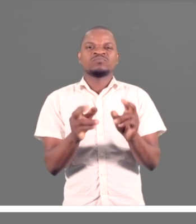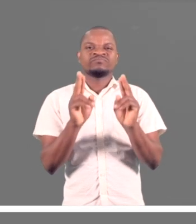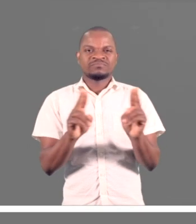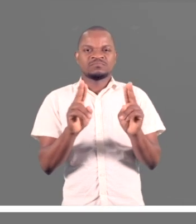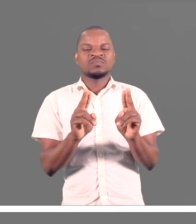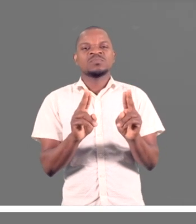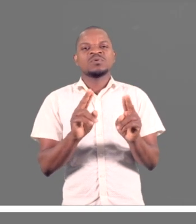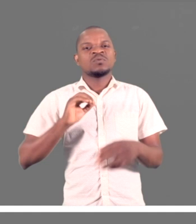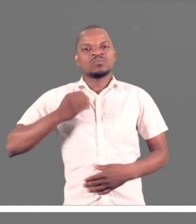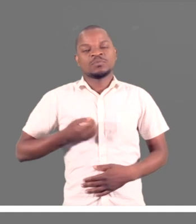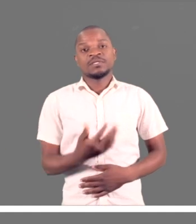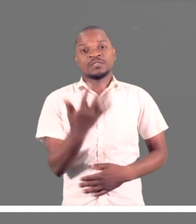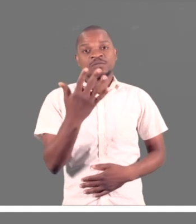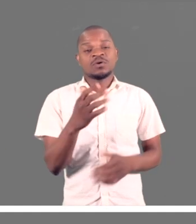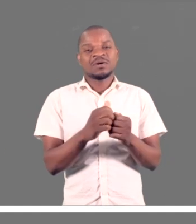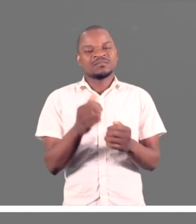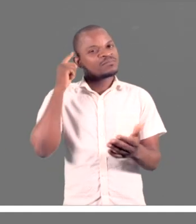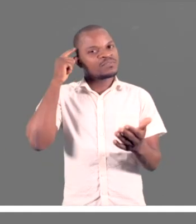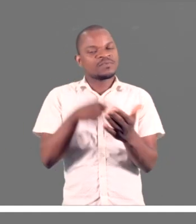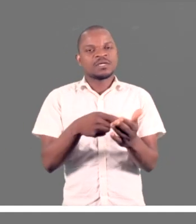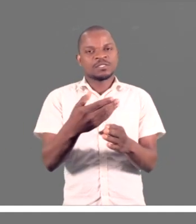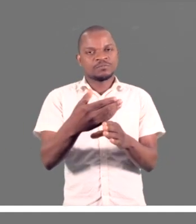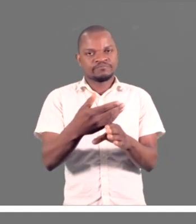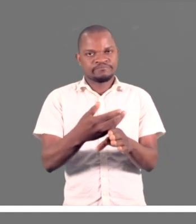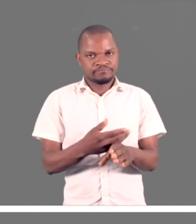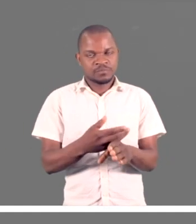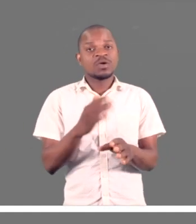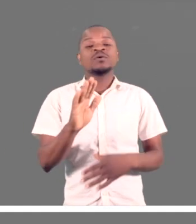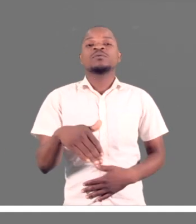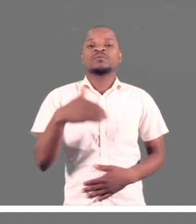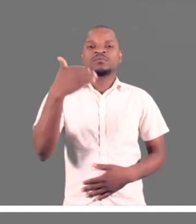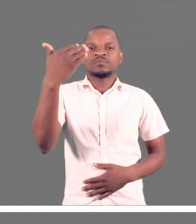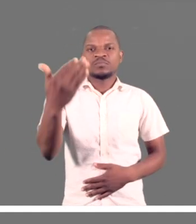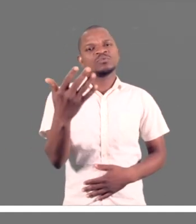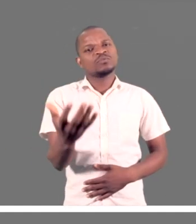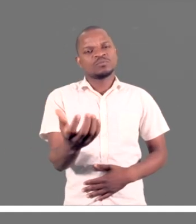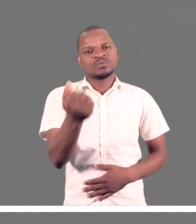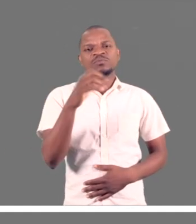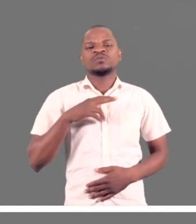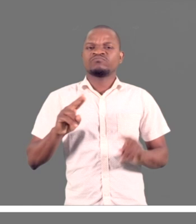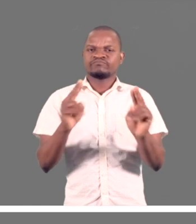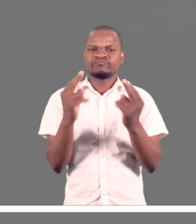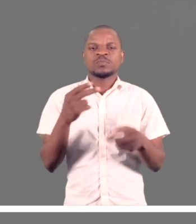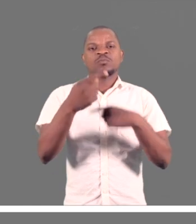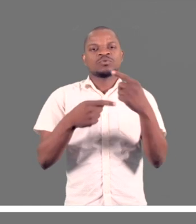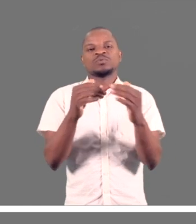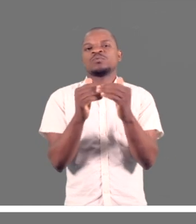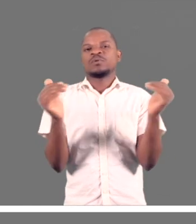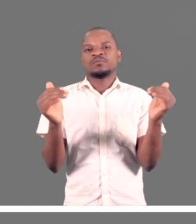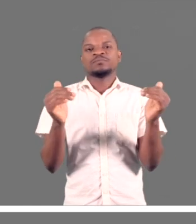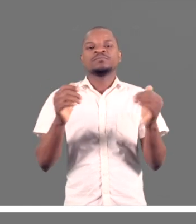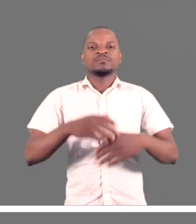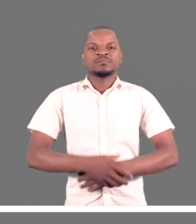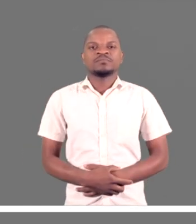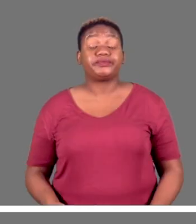grupo pequeno de 5 mães, mas a ideia é que estas mães sejam um modelo e que a partir destas mães nós possamos ter outros projetos